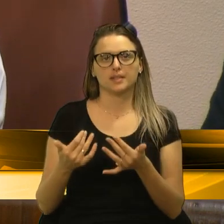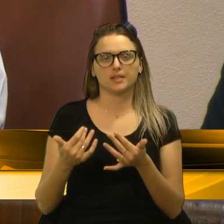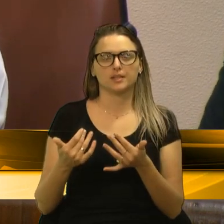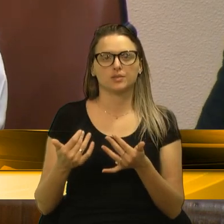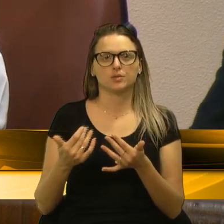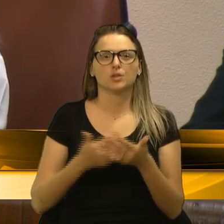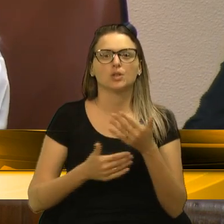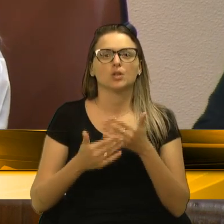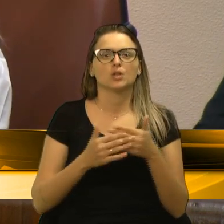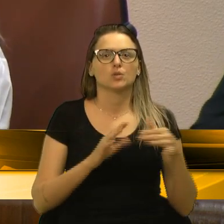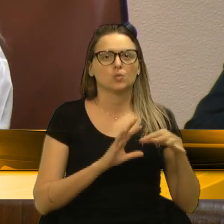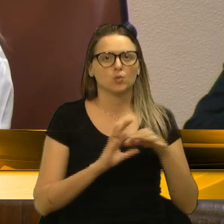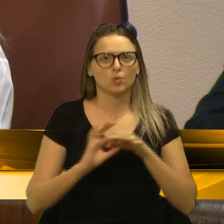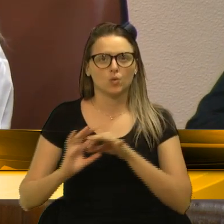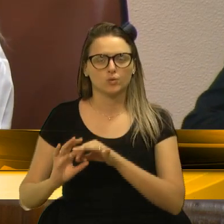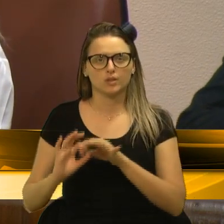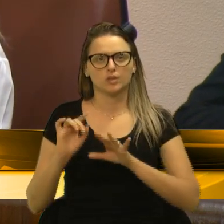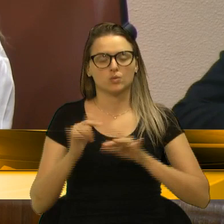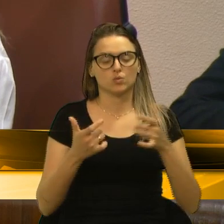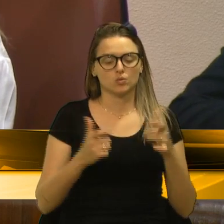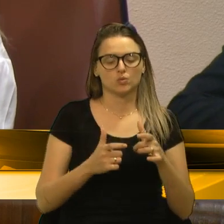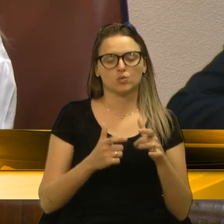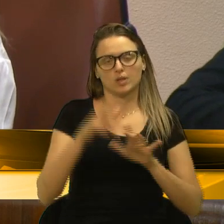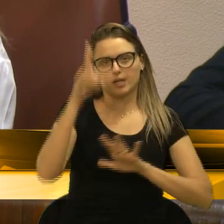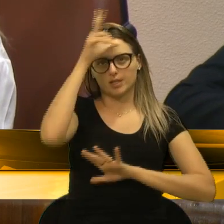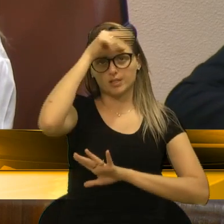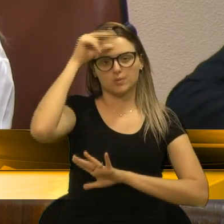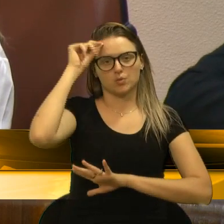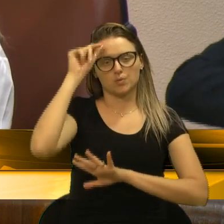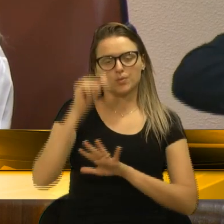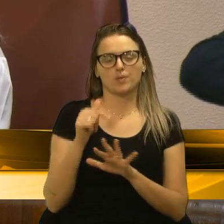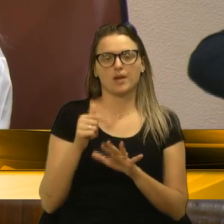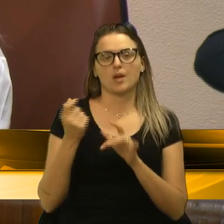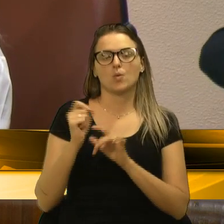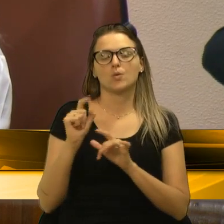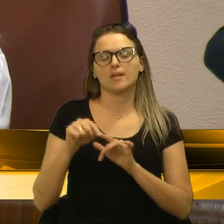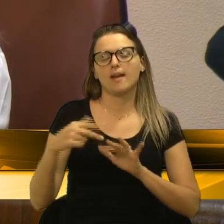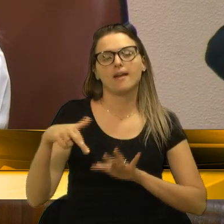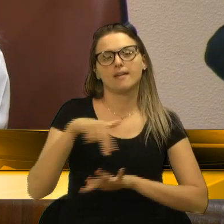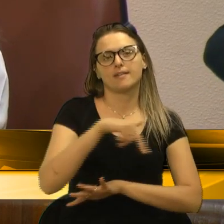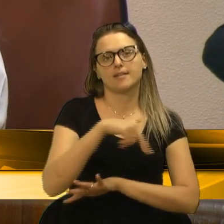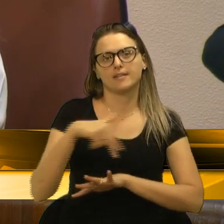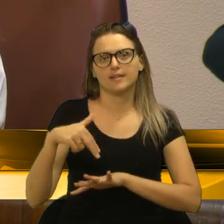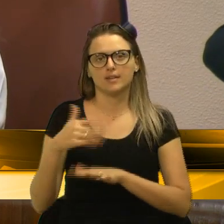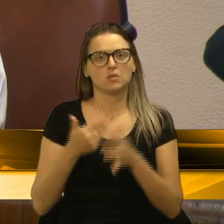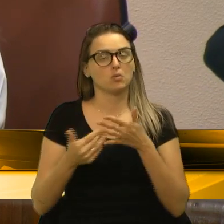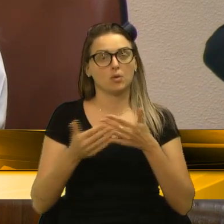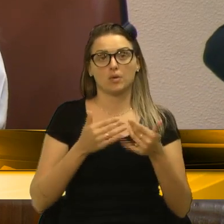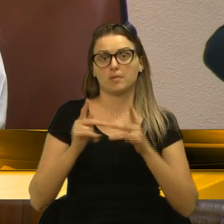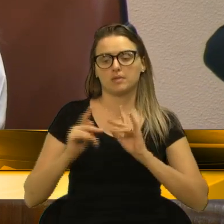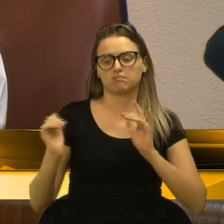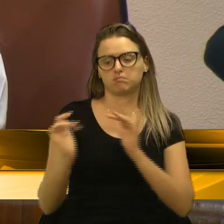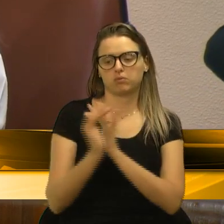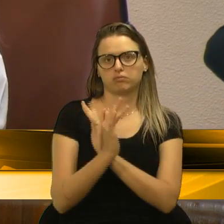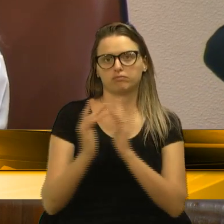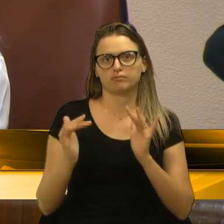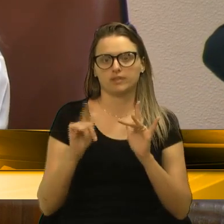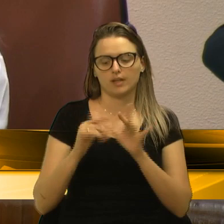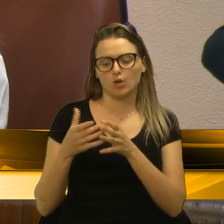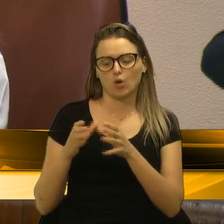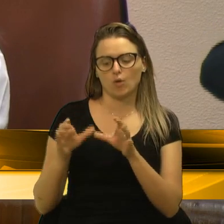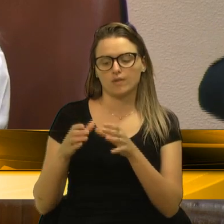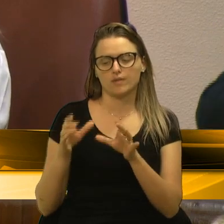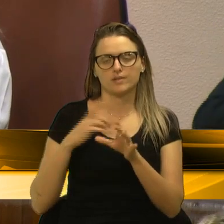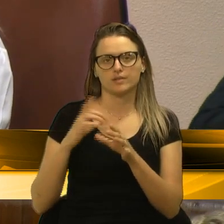a compreensão de que o espaço público parte do mundo da circulação e deve ser um lugar de convivência